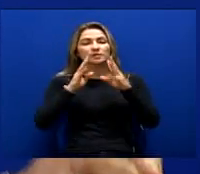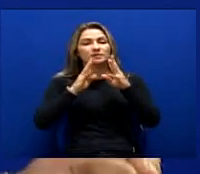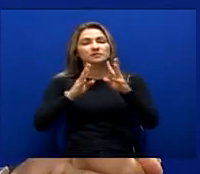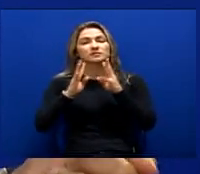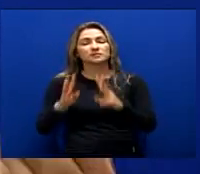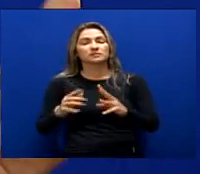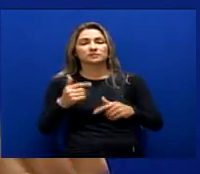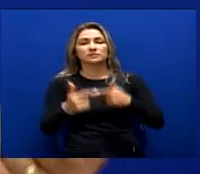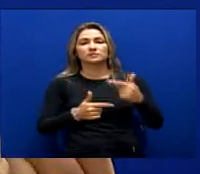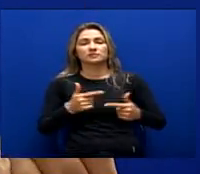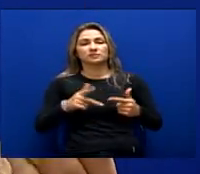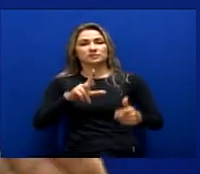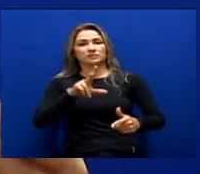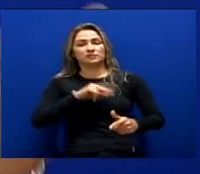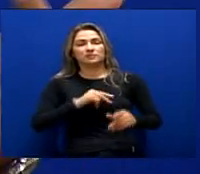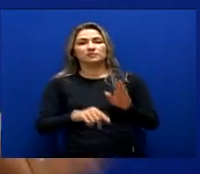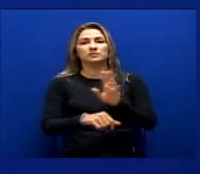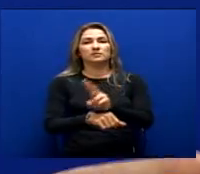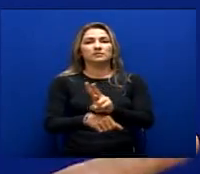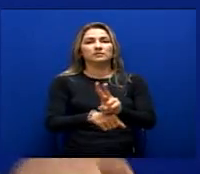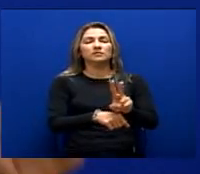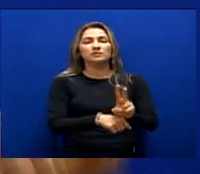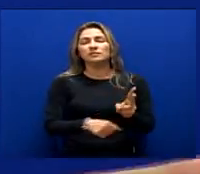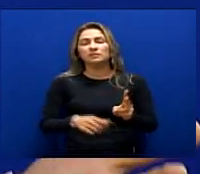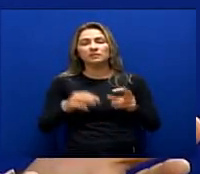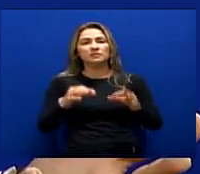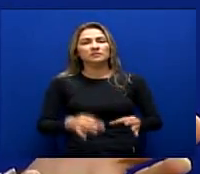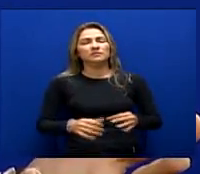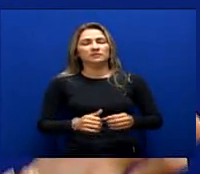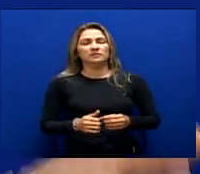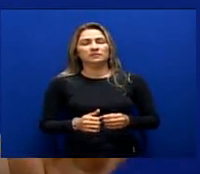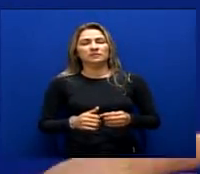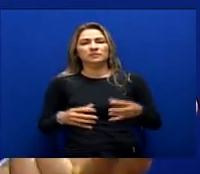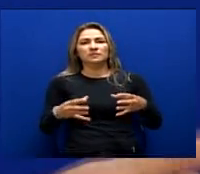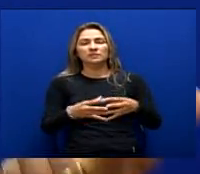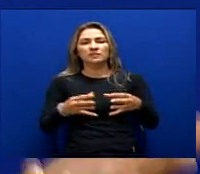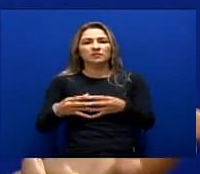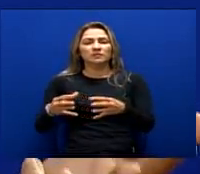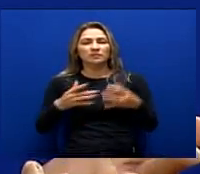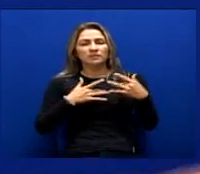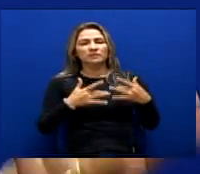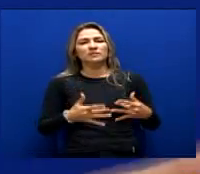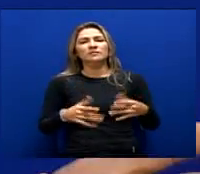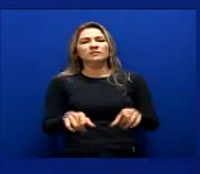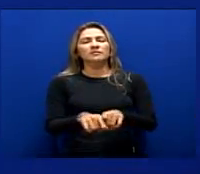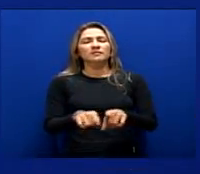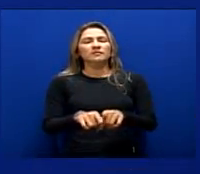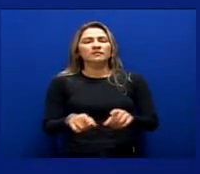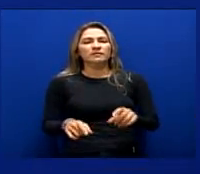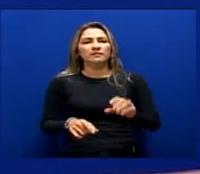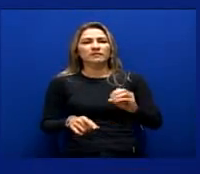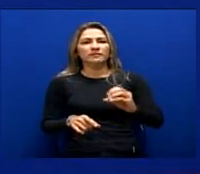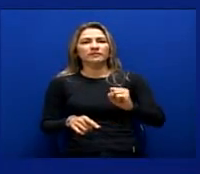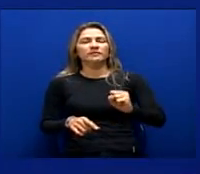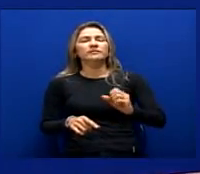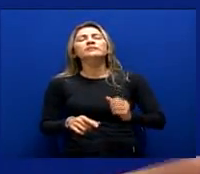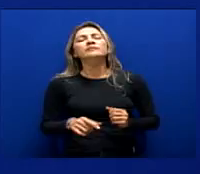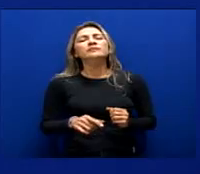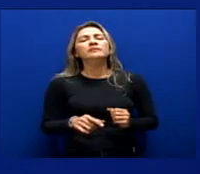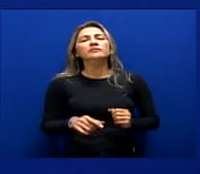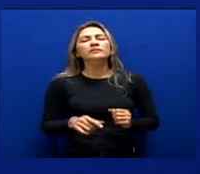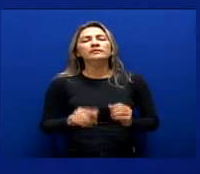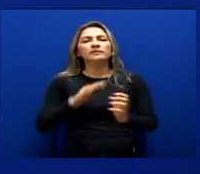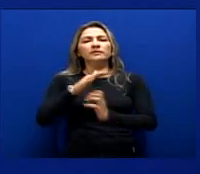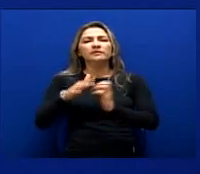fiscalização em face dessas oeste dessas ongs que é um sistema infelizmente maléfico mas é o sistema que hoje existe